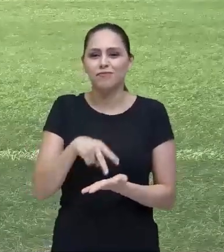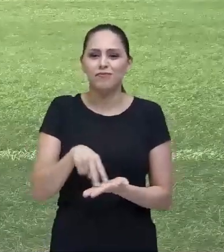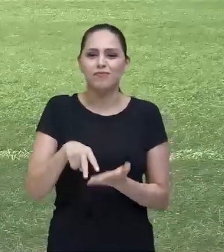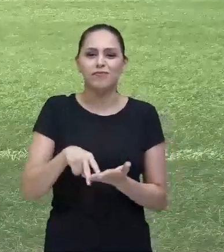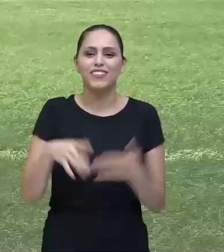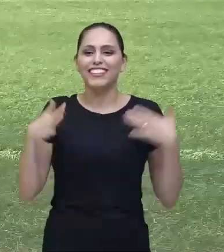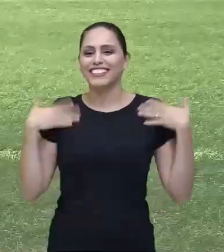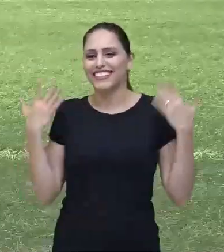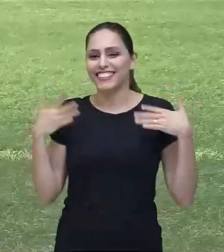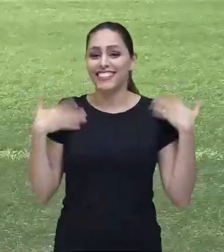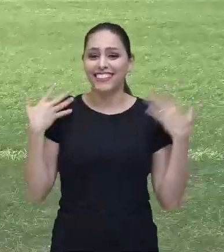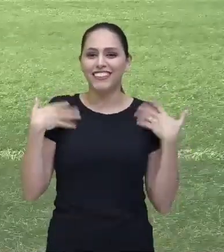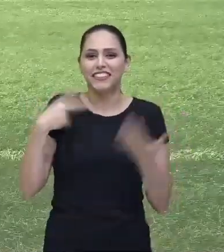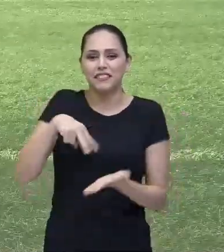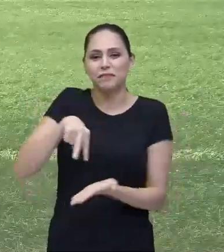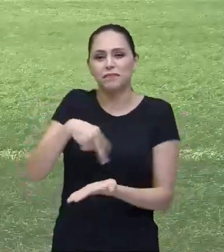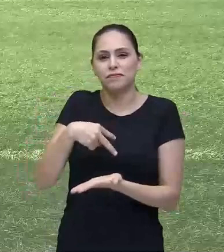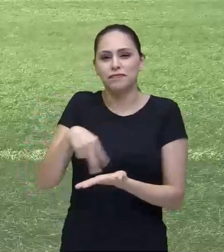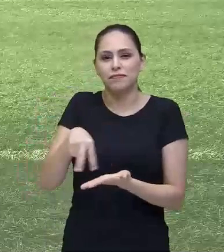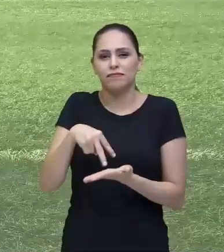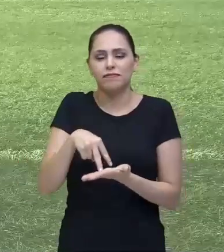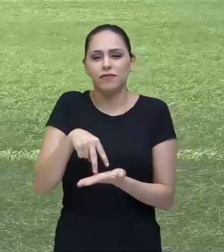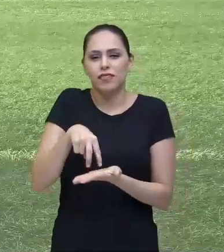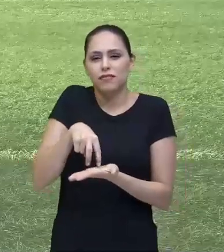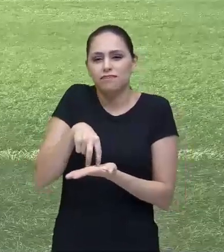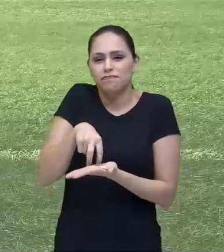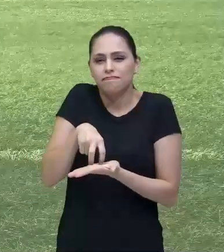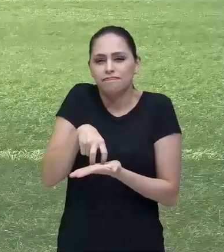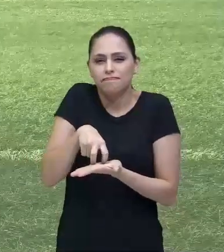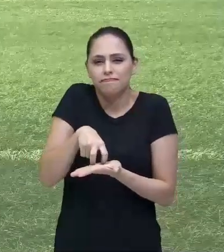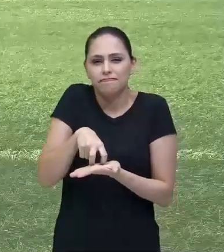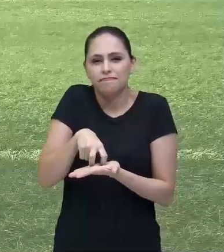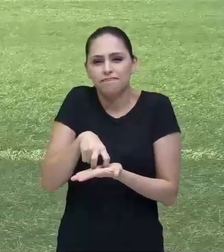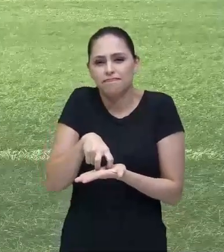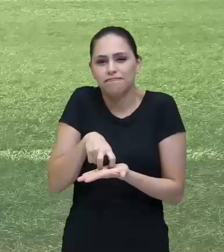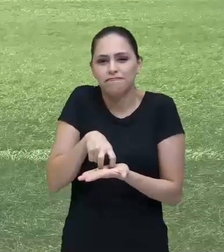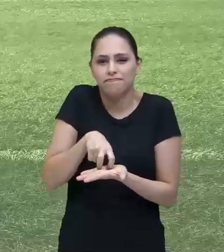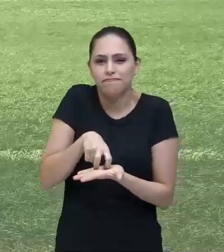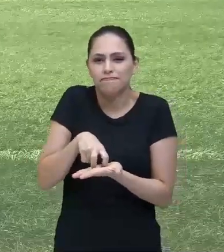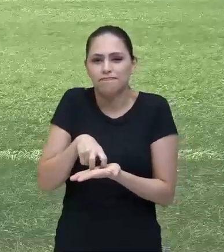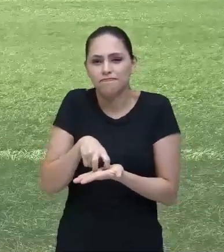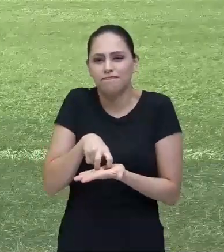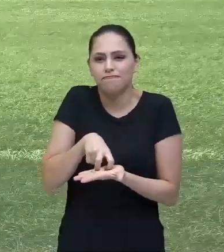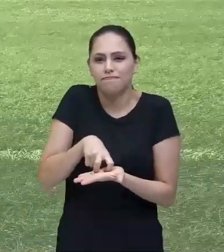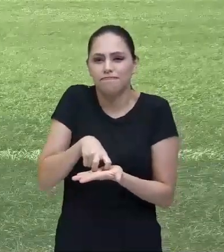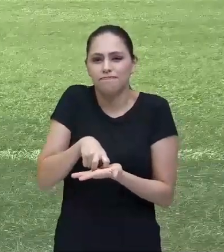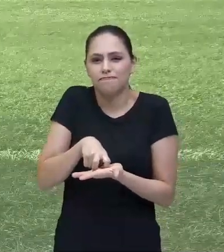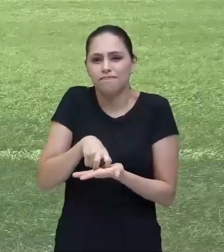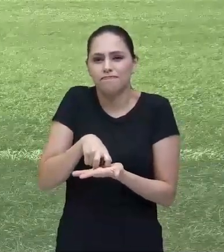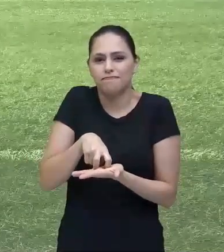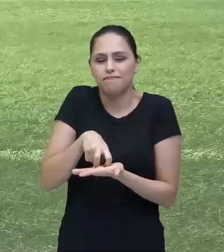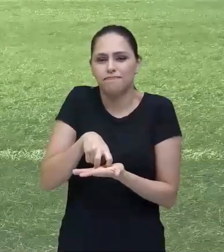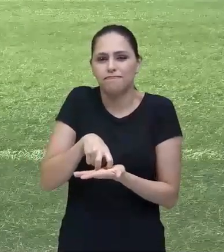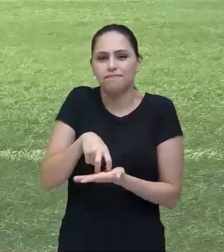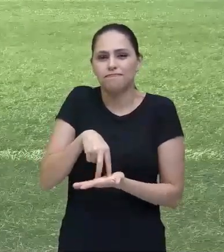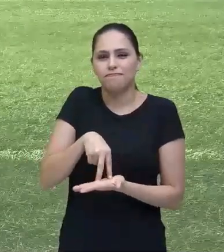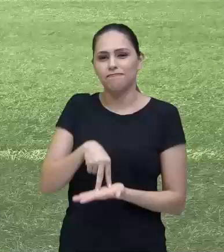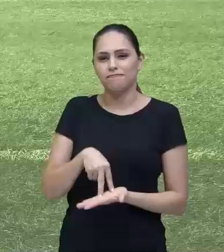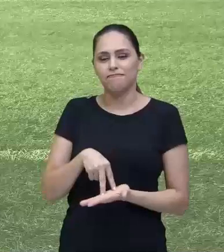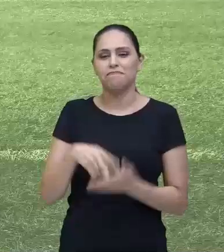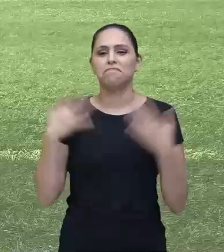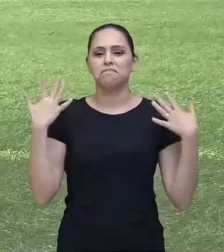Da alegria. Isso. Baixou, baixou agora. A música vai baixou. A música tá baixando. Baixou.